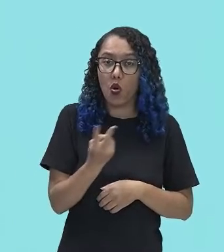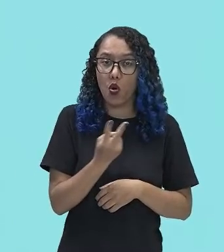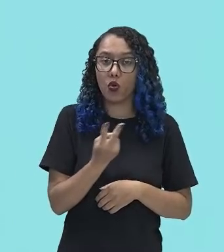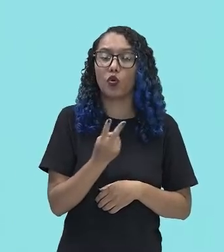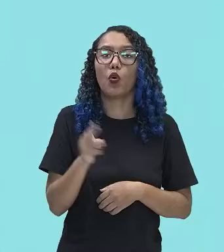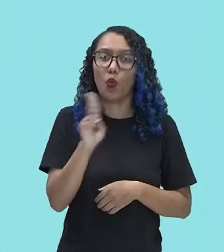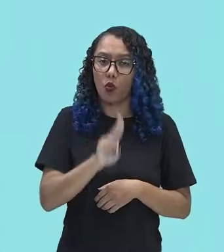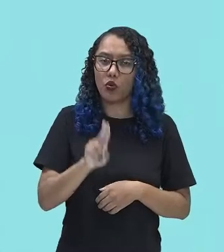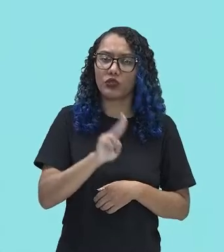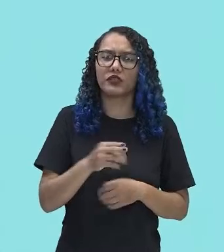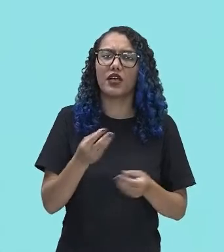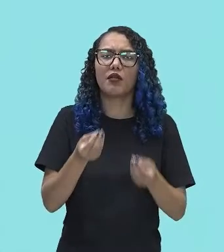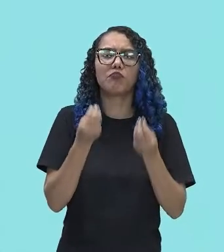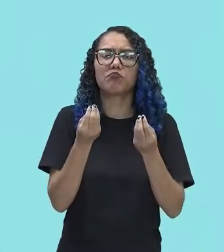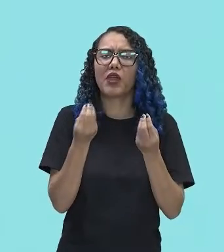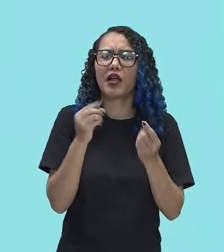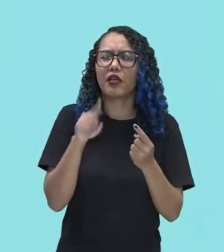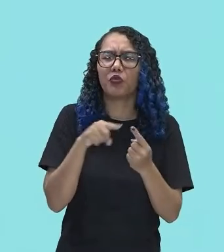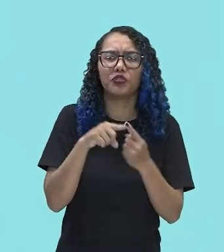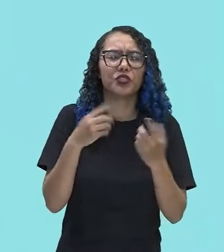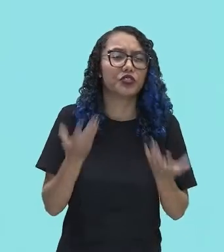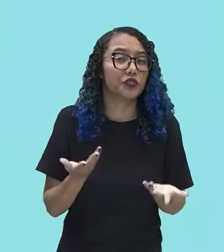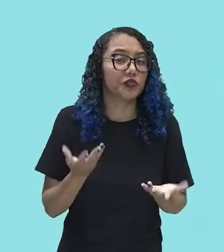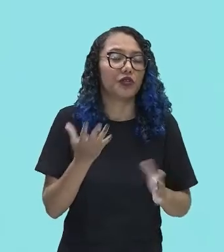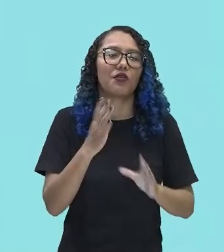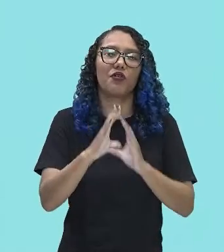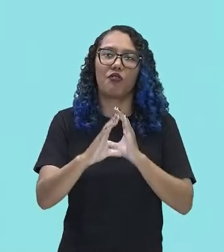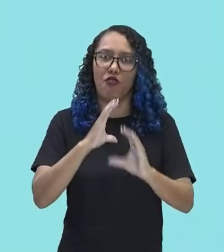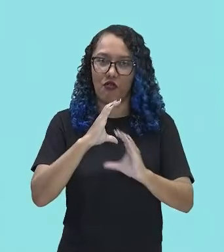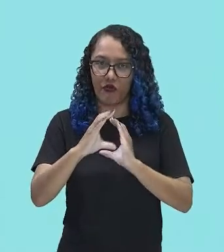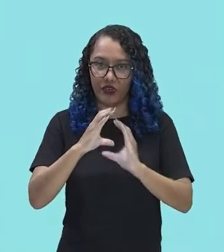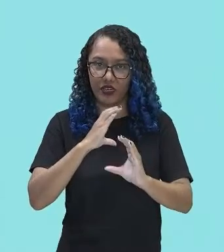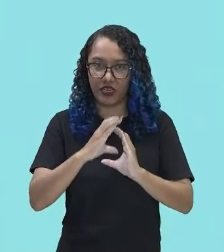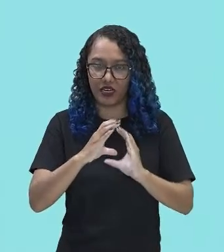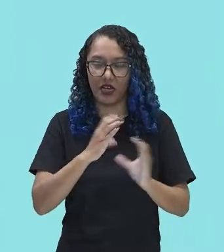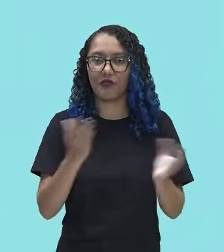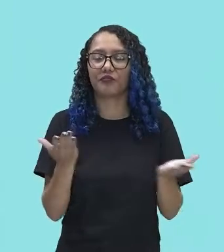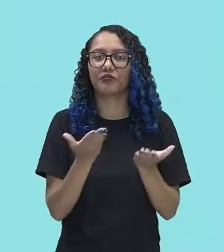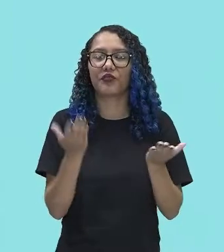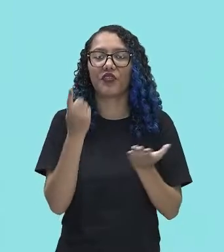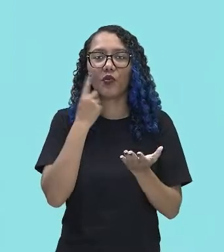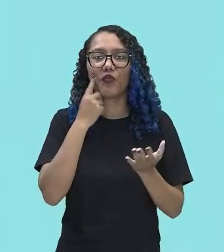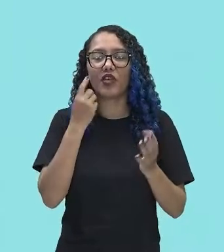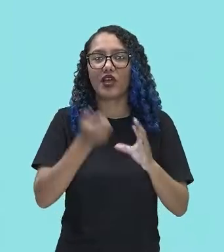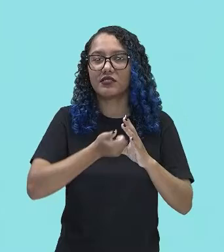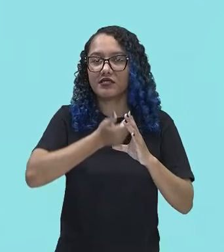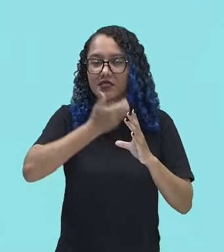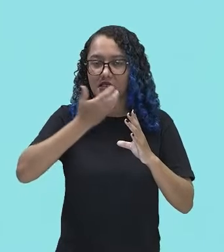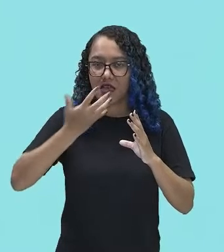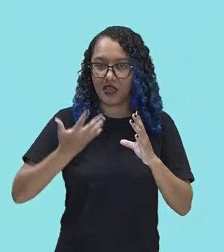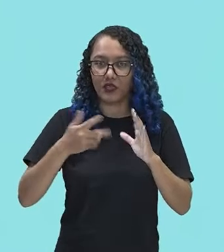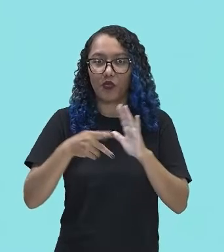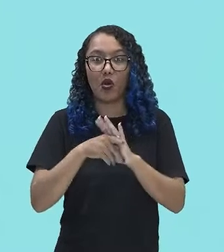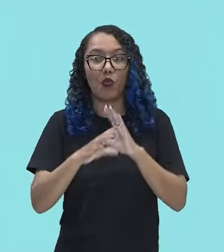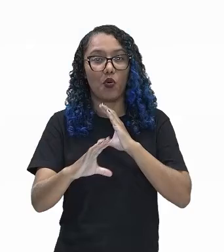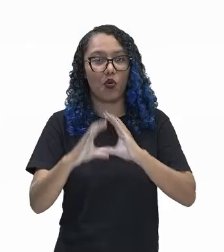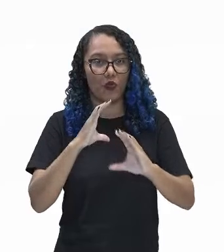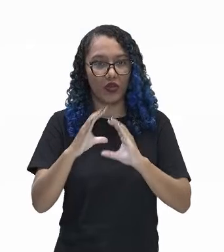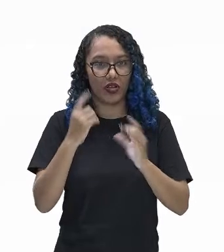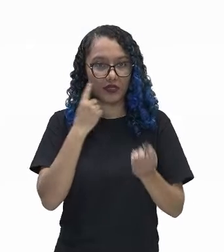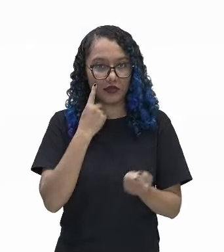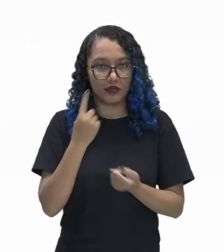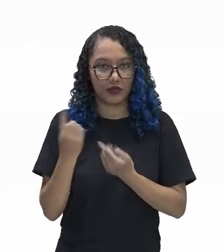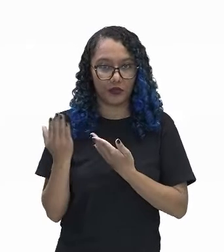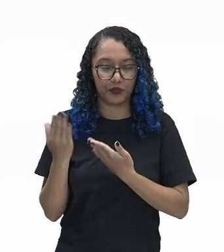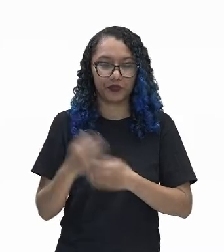quê? A comunicação. Então, vamos ver aí os elementos que compõem uma comunicação. Vejam